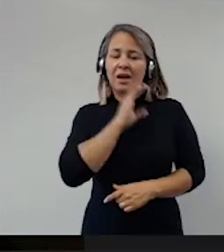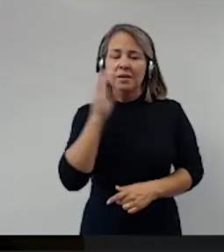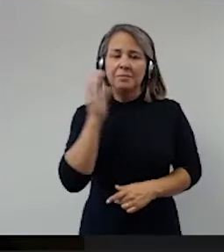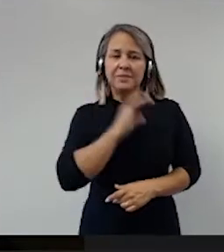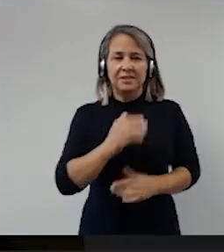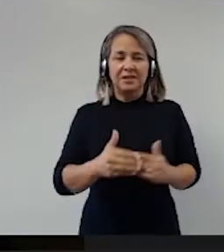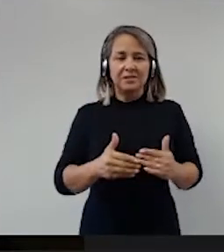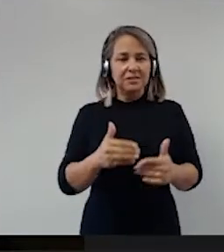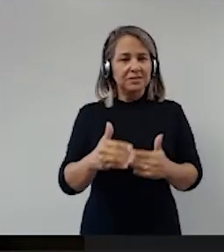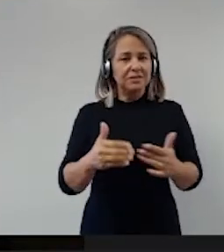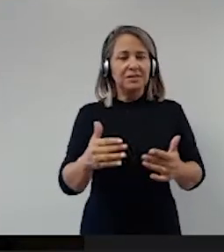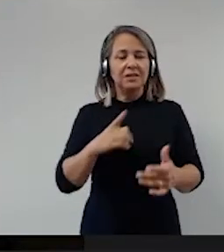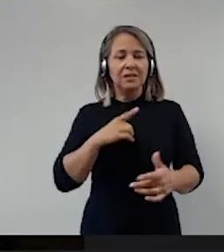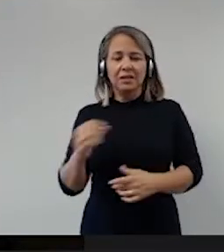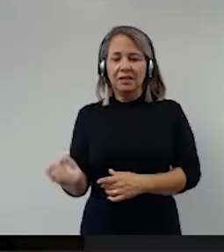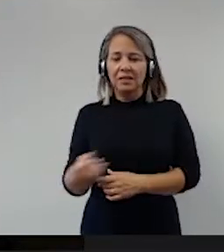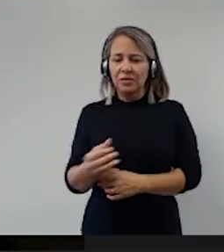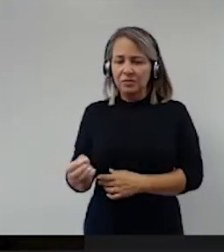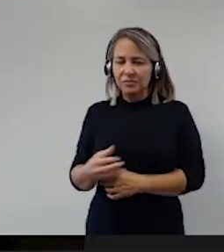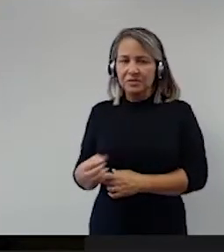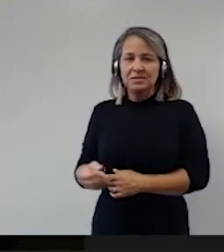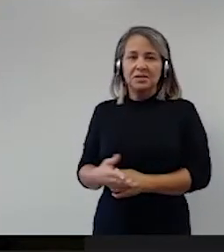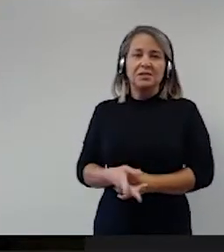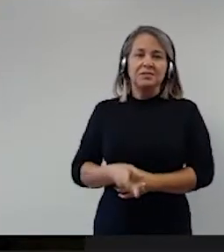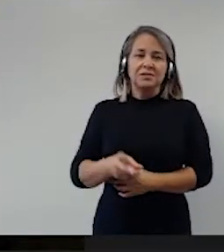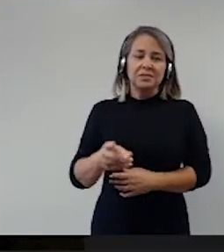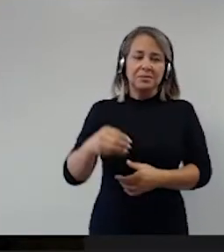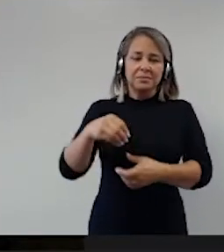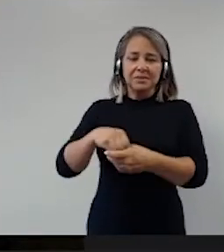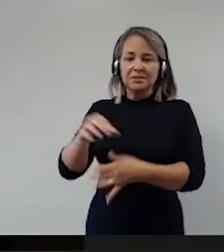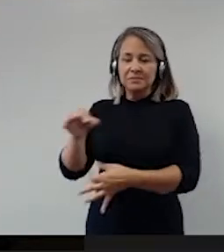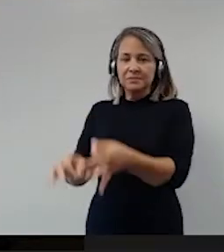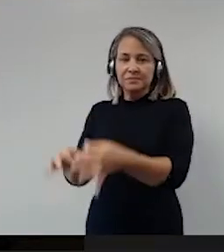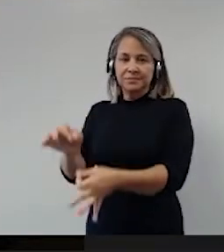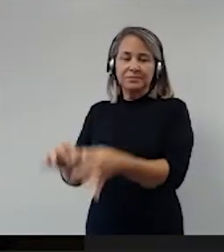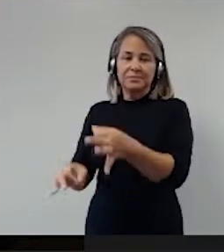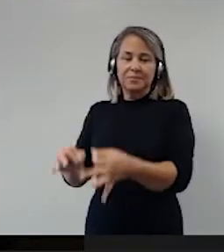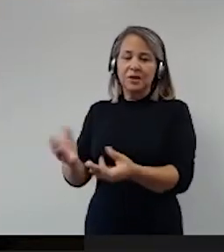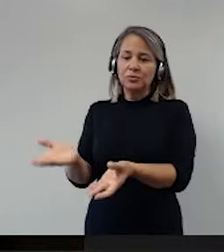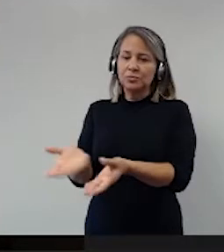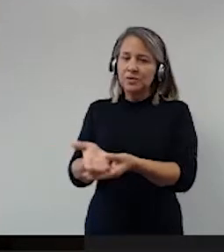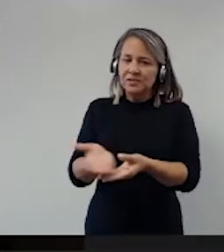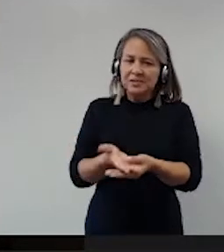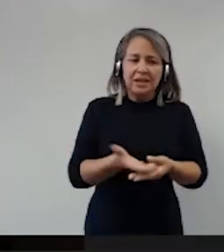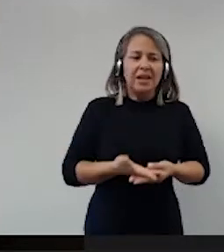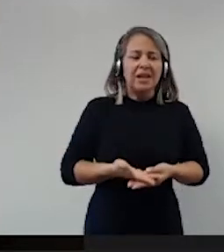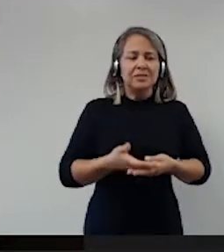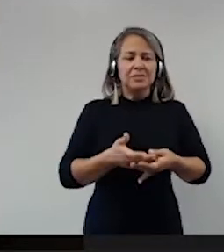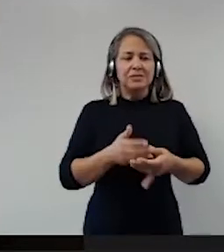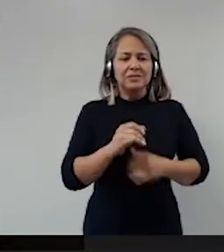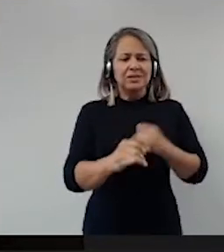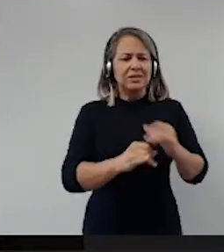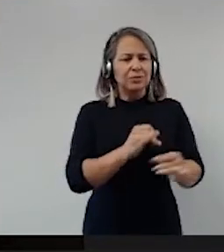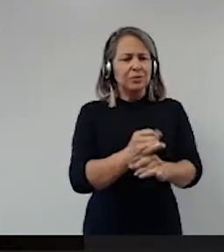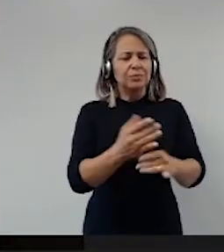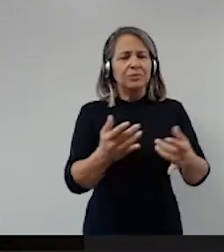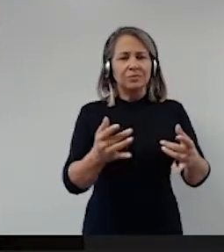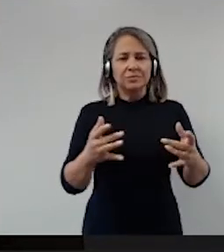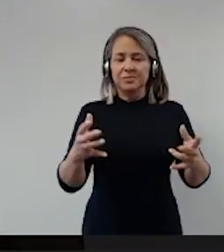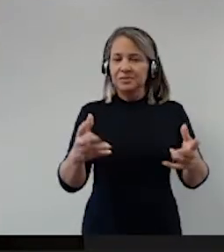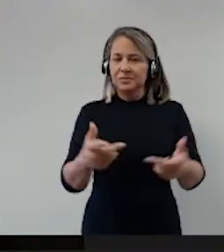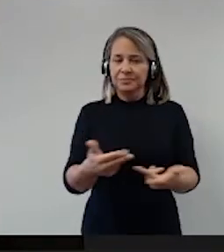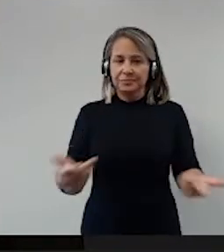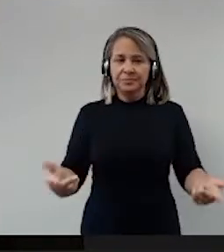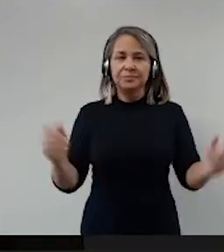com tantas novidades, né, na seara jurídica, os processos judiciais eletrônicos, em procedimentos